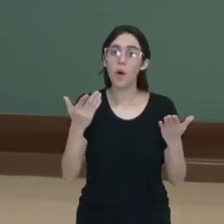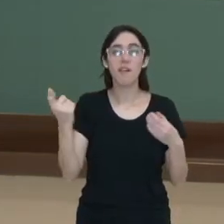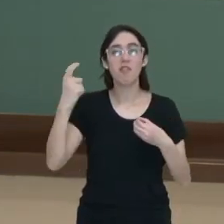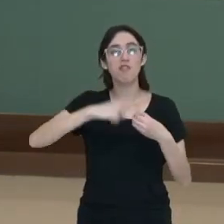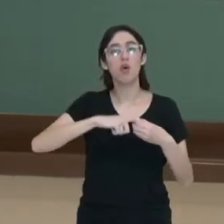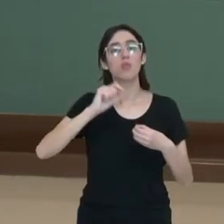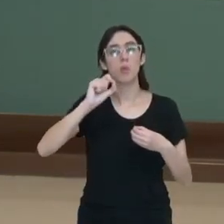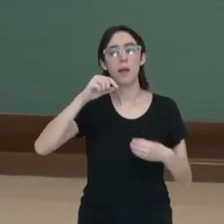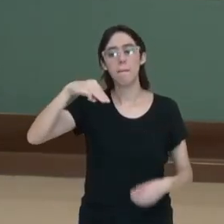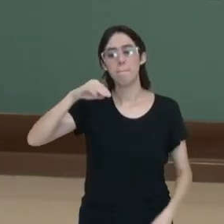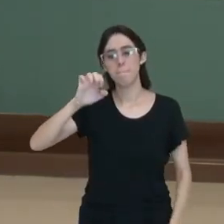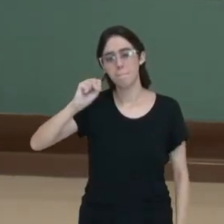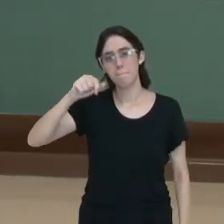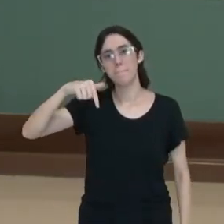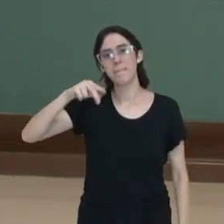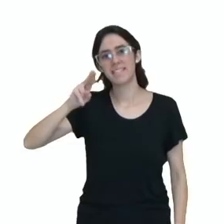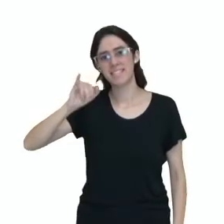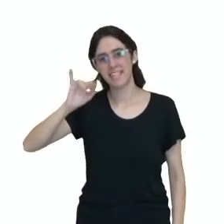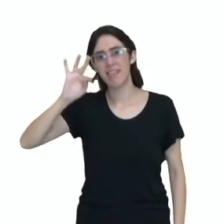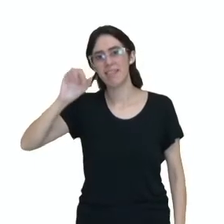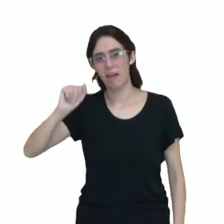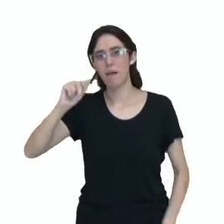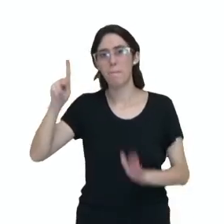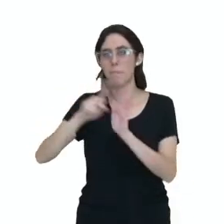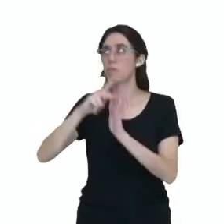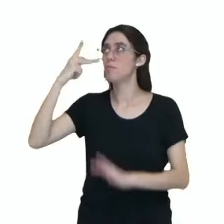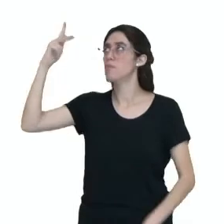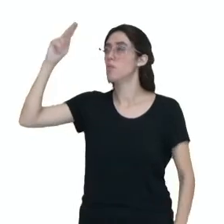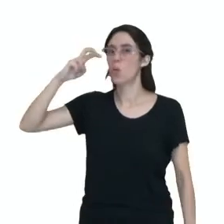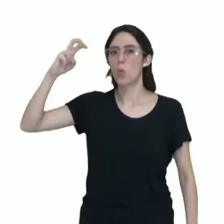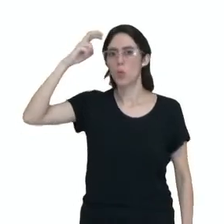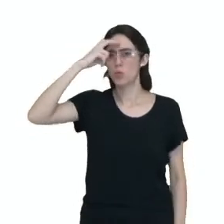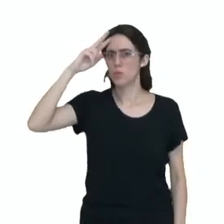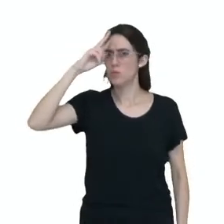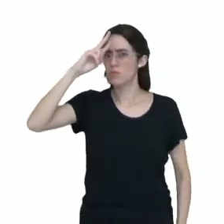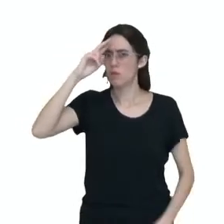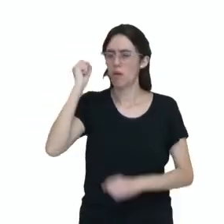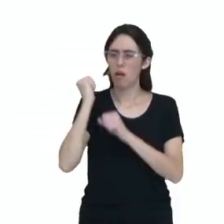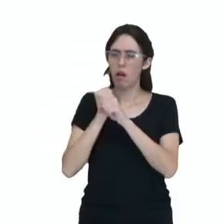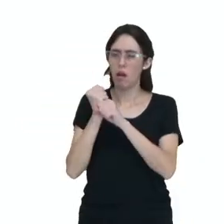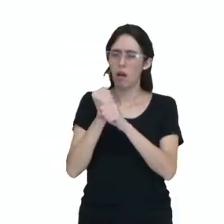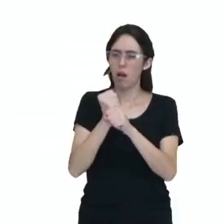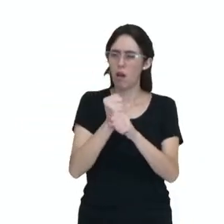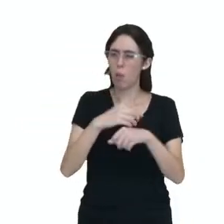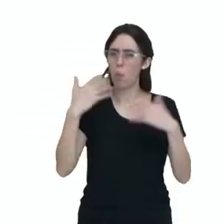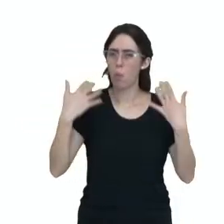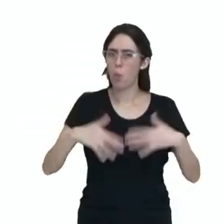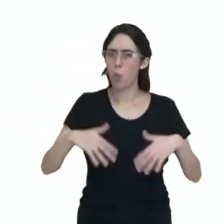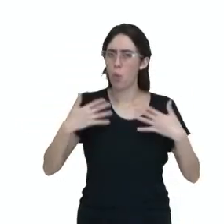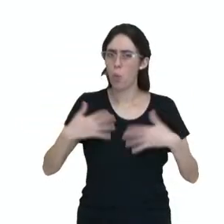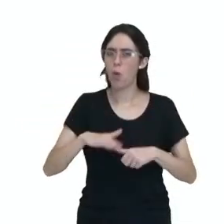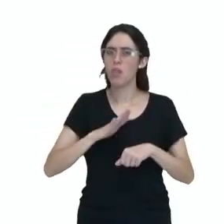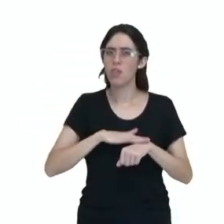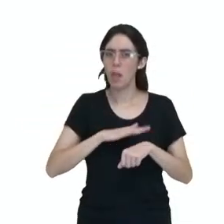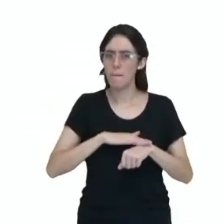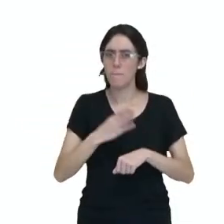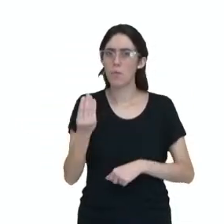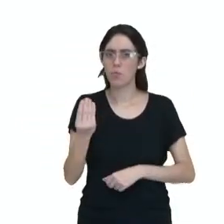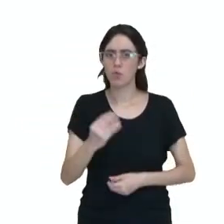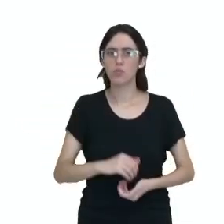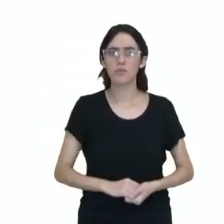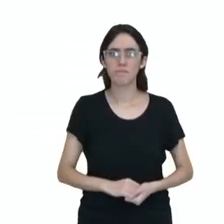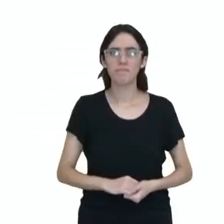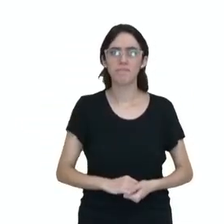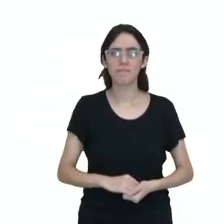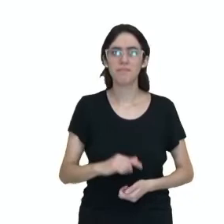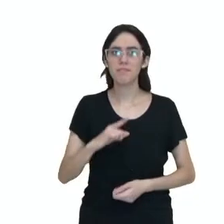mesquita. Impressionante a cultura e a história que ela tem. E impressionante o tempo que foi gasto, né? Construído no Império Bizantino,